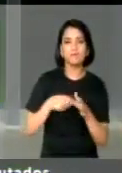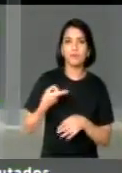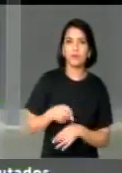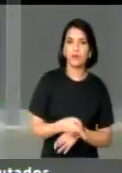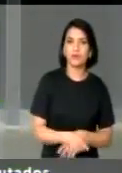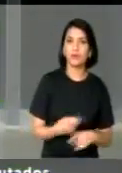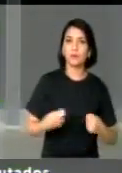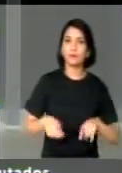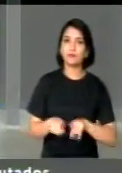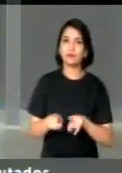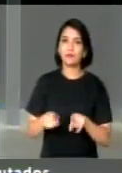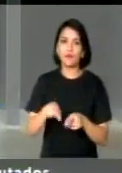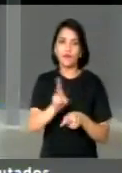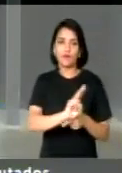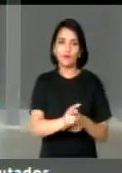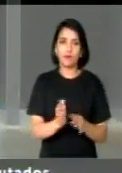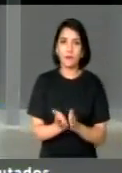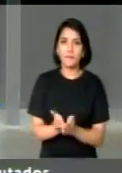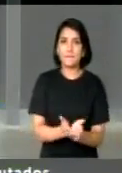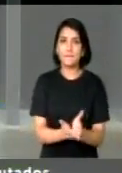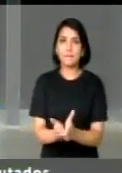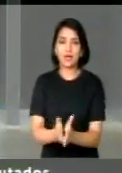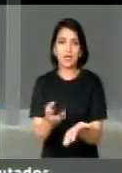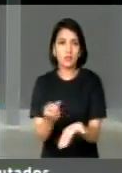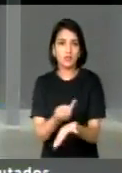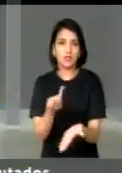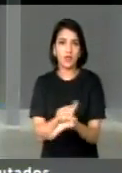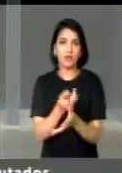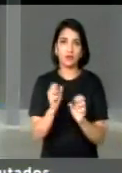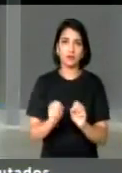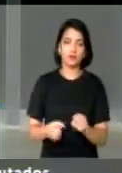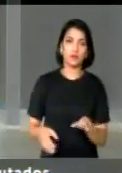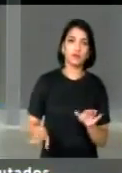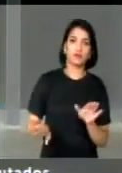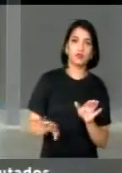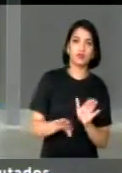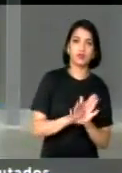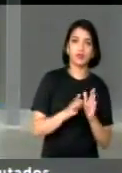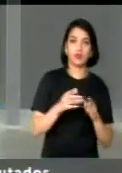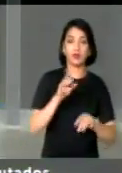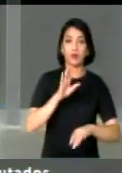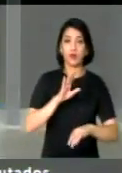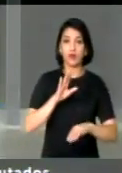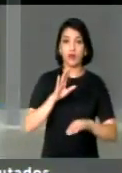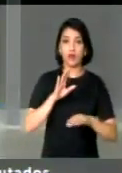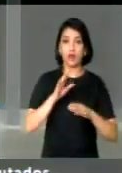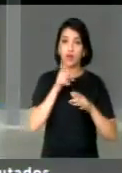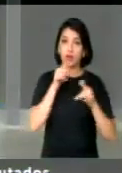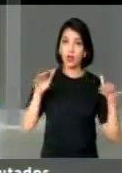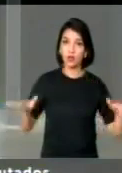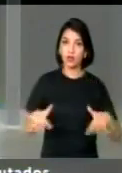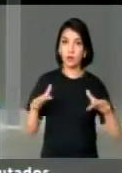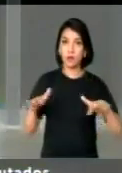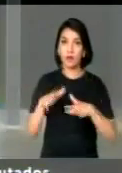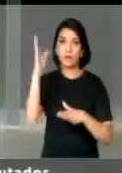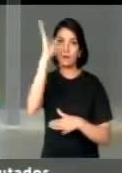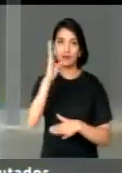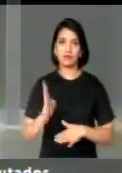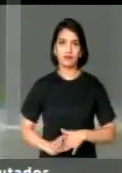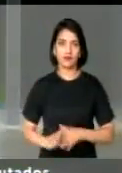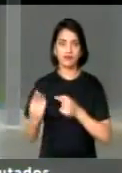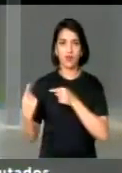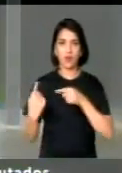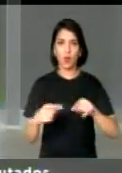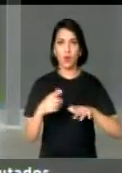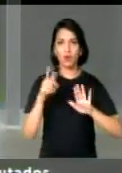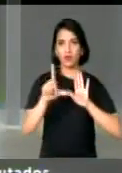fiscalizar barcos irregulares que possam entrar em mar territorial brasileiro, infringindo a lei,